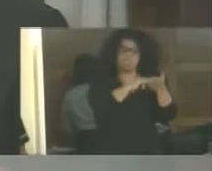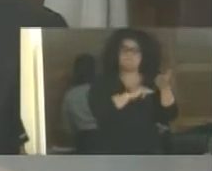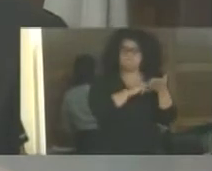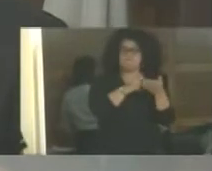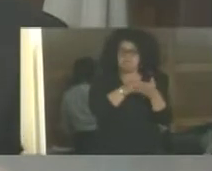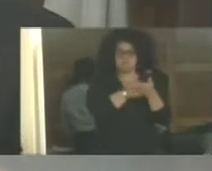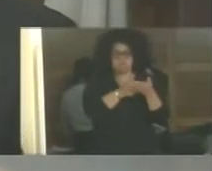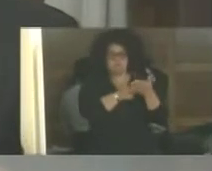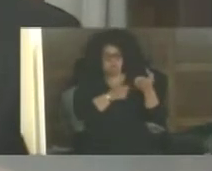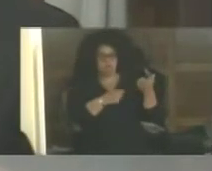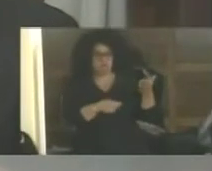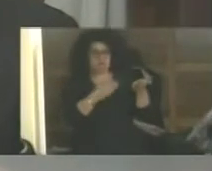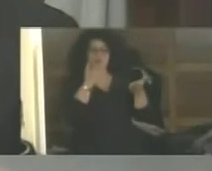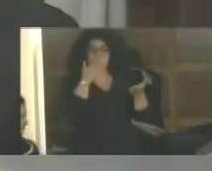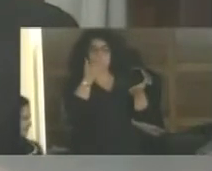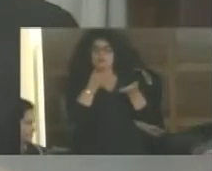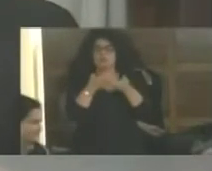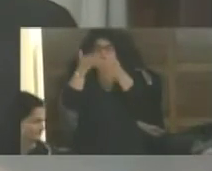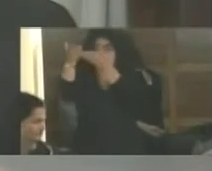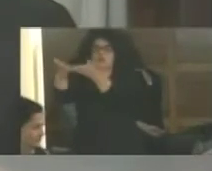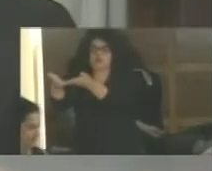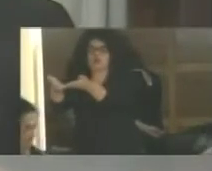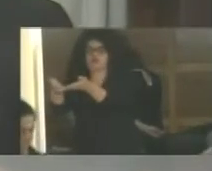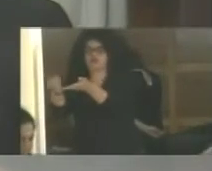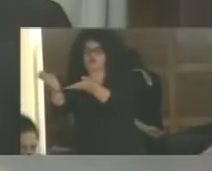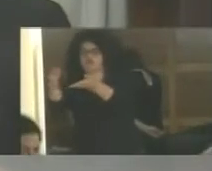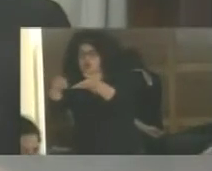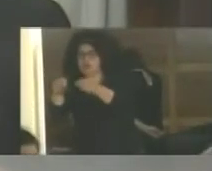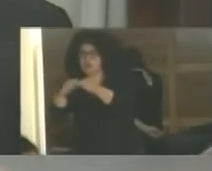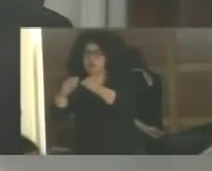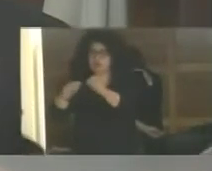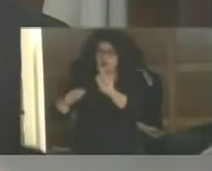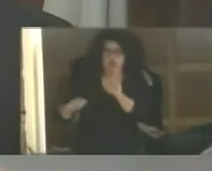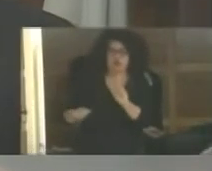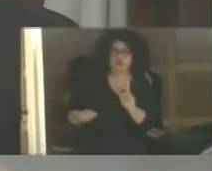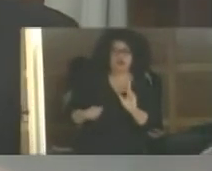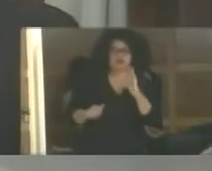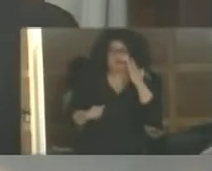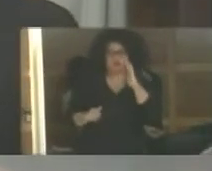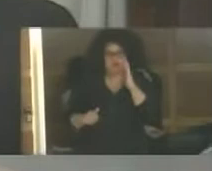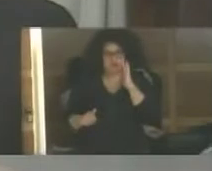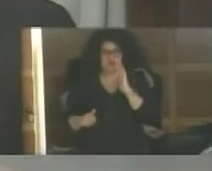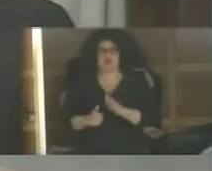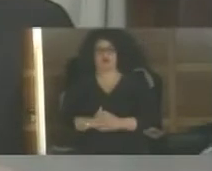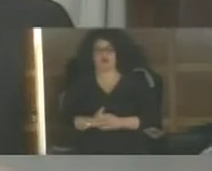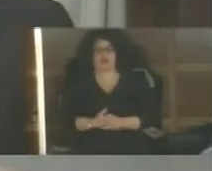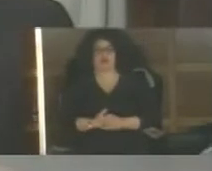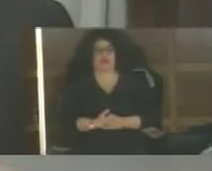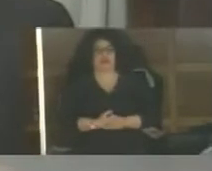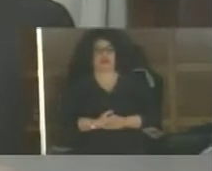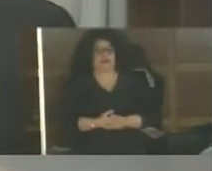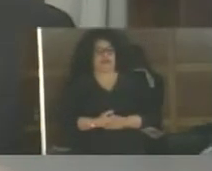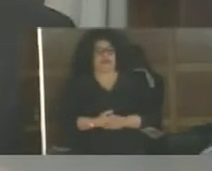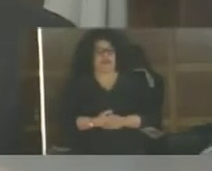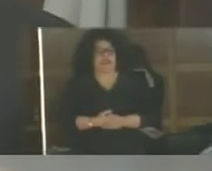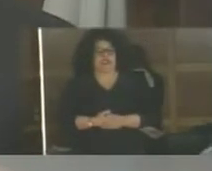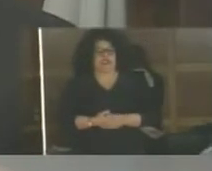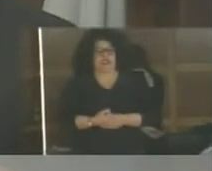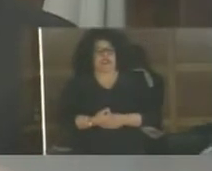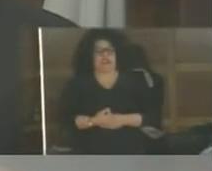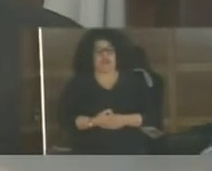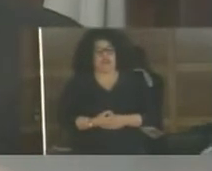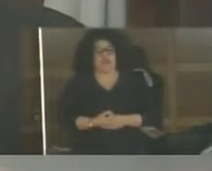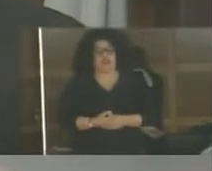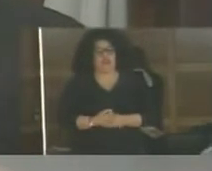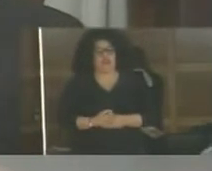nas indicações para que possamos estar aqui discutindo. E eu também aqui, vereador Timóteo, vereador Léo, eu quero aqui